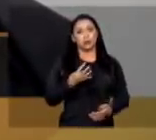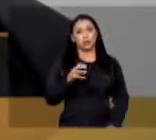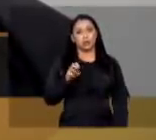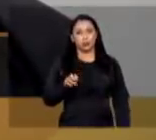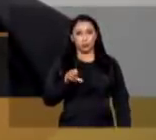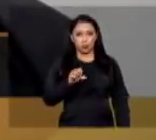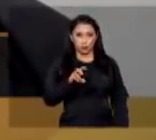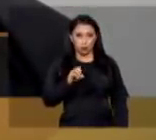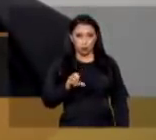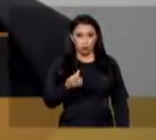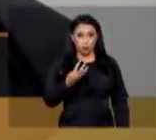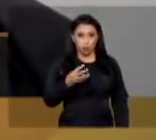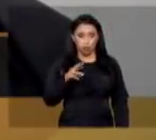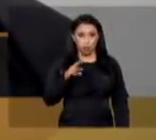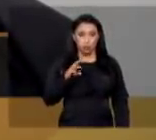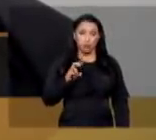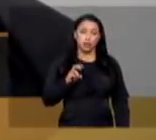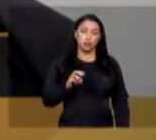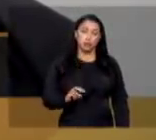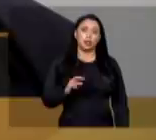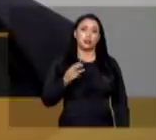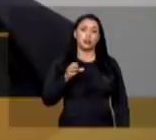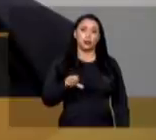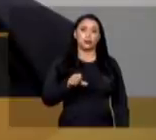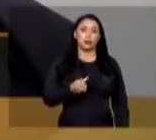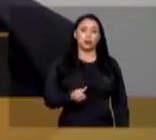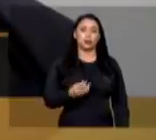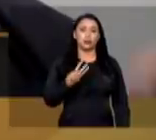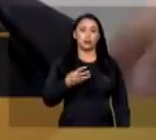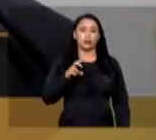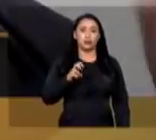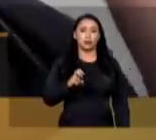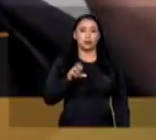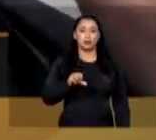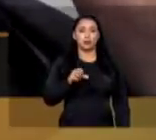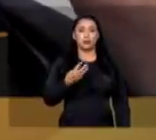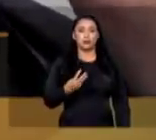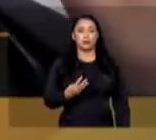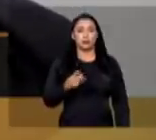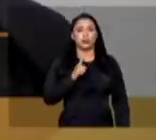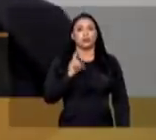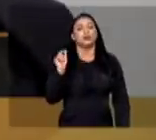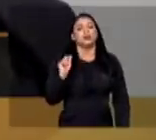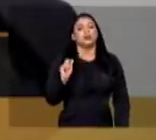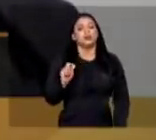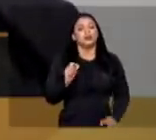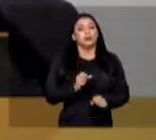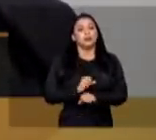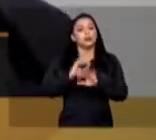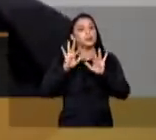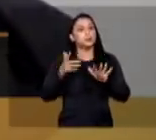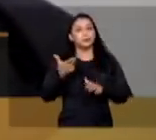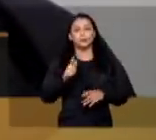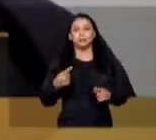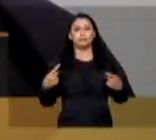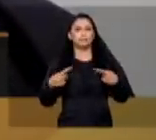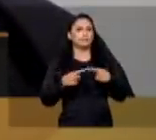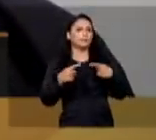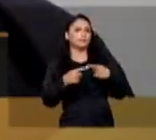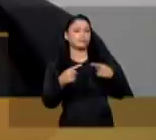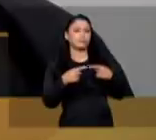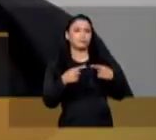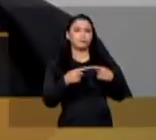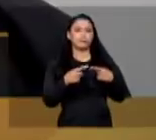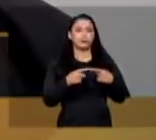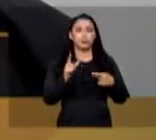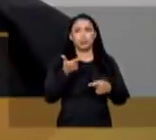45.948, 43.969 e 45.325. Apenas para que fique claro que não há coincidência total de